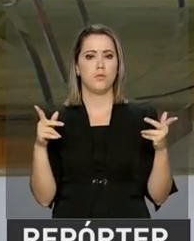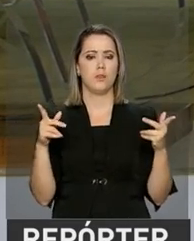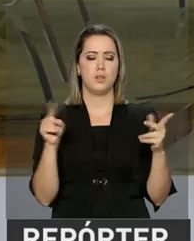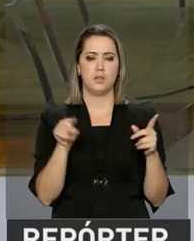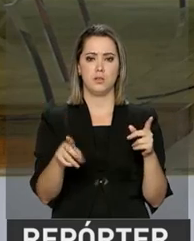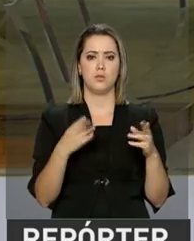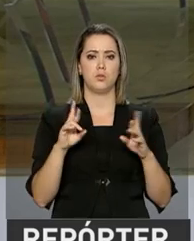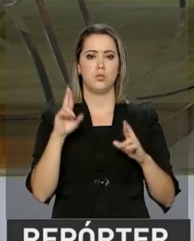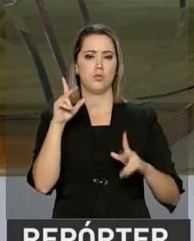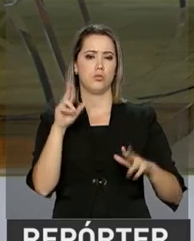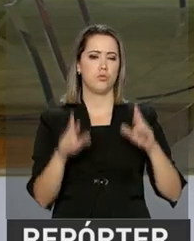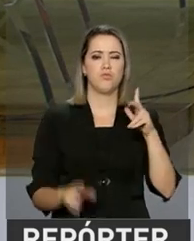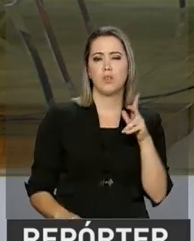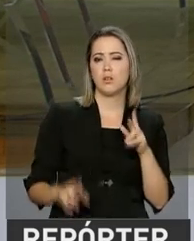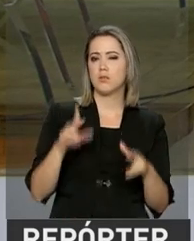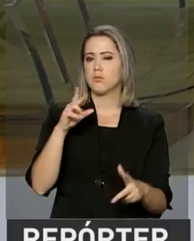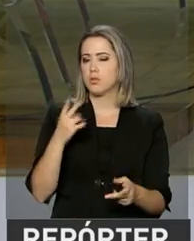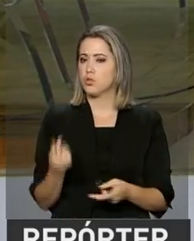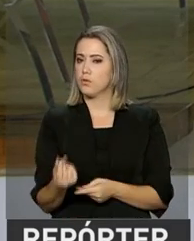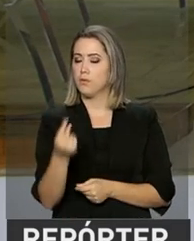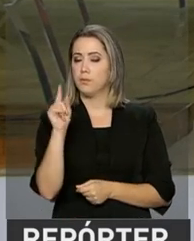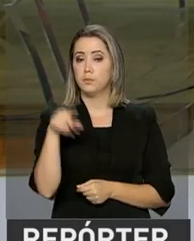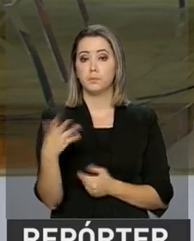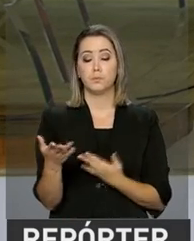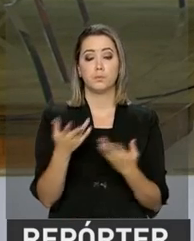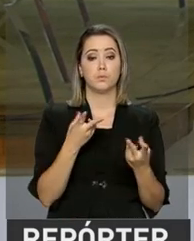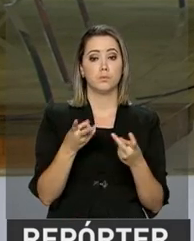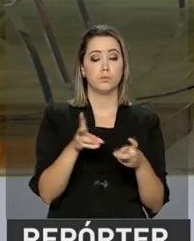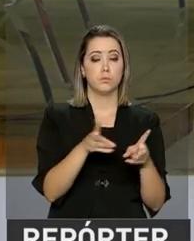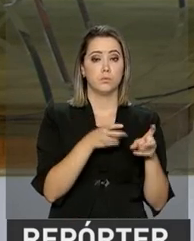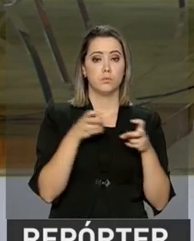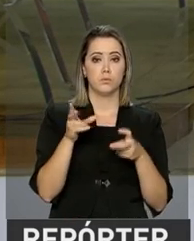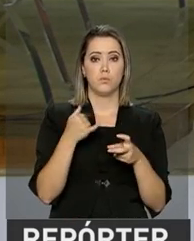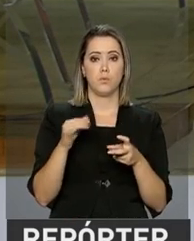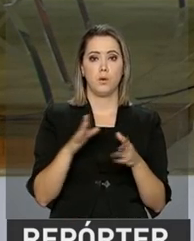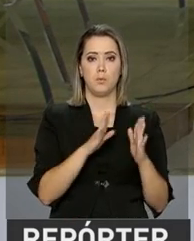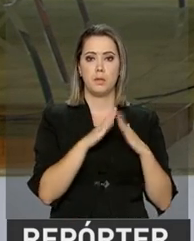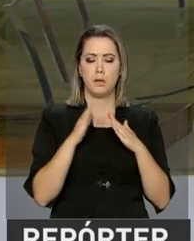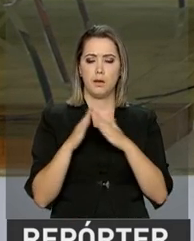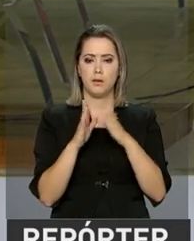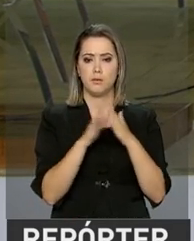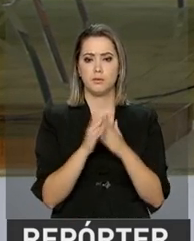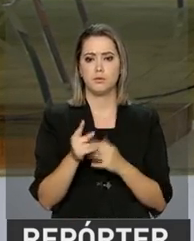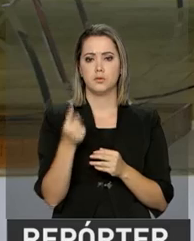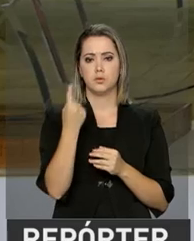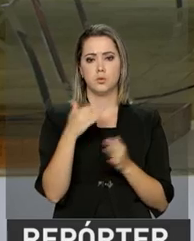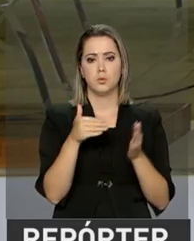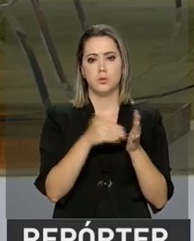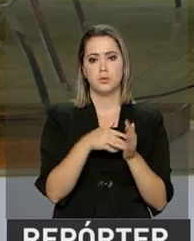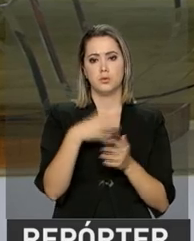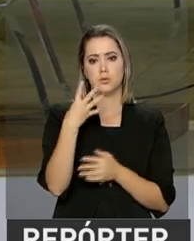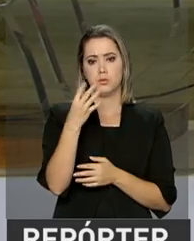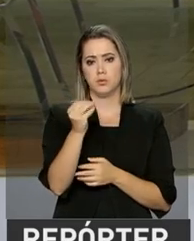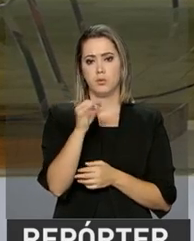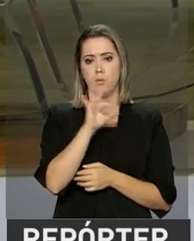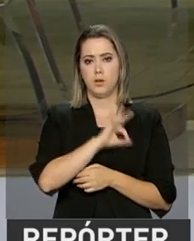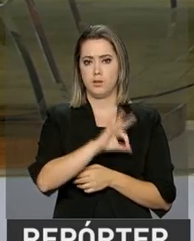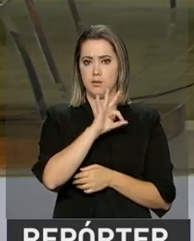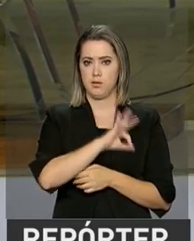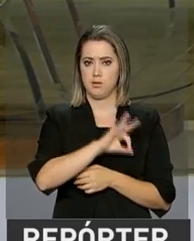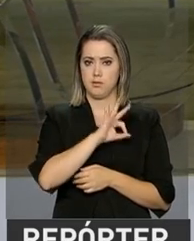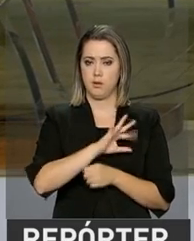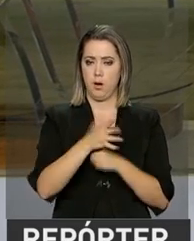variação de preços é medida para rendimentos familiares que vão de 1 a 40 salários